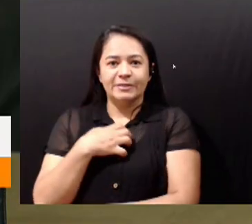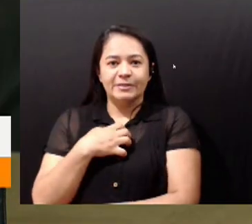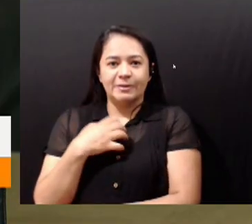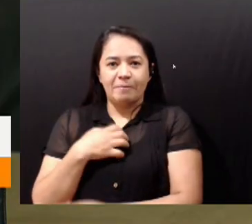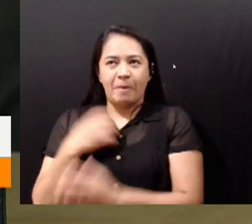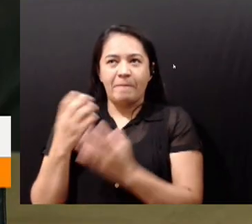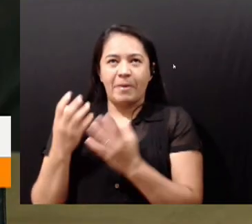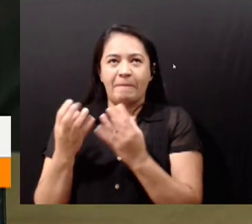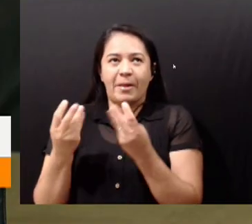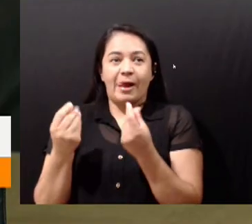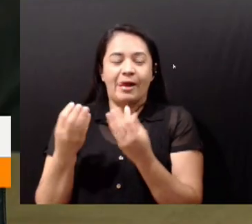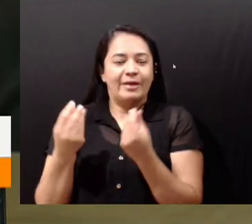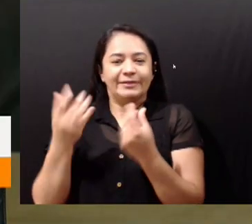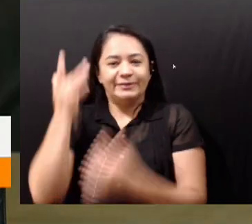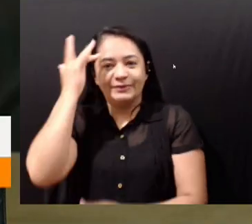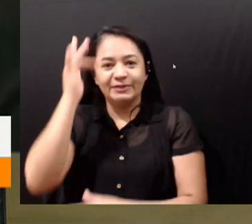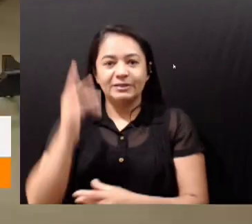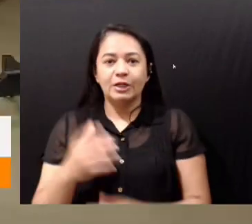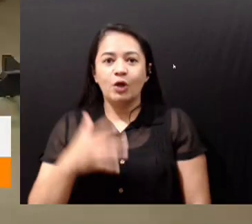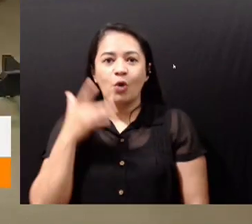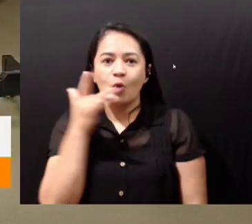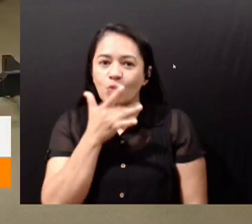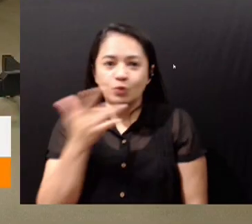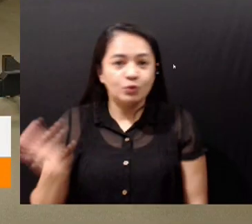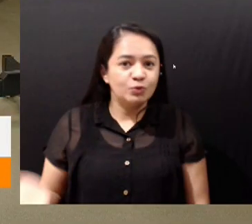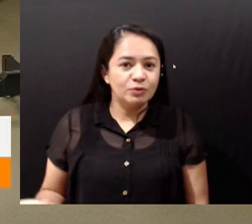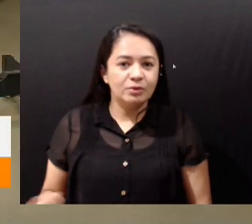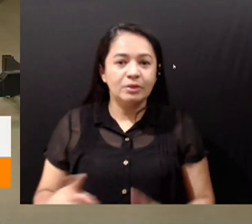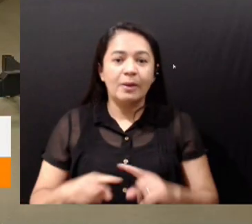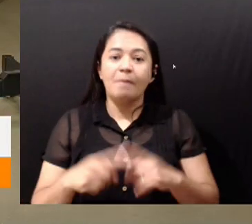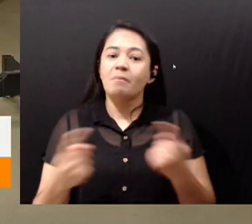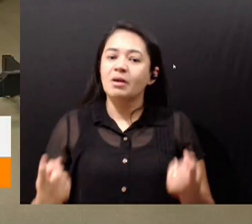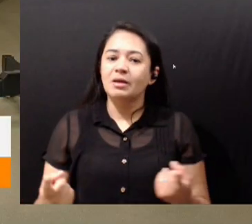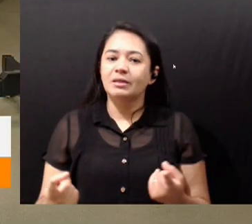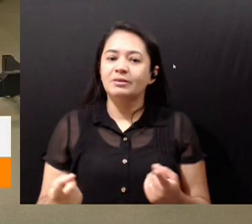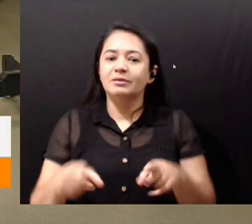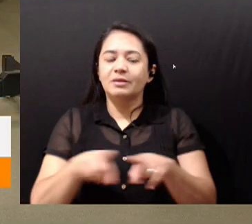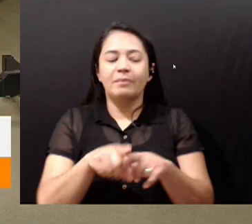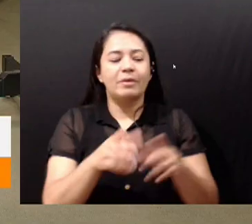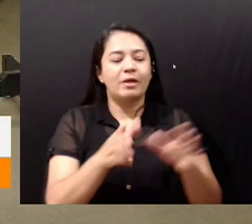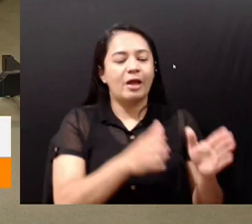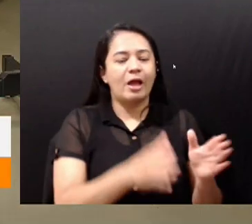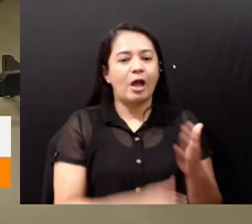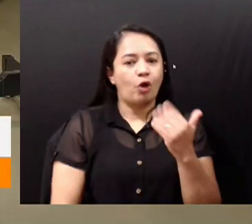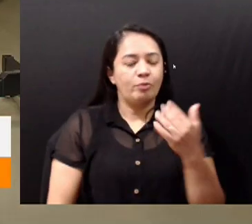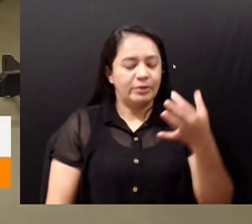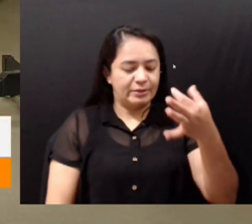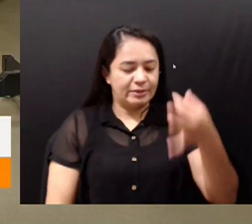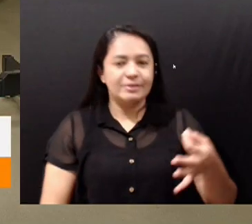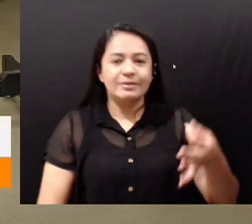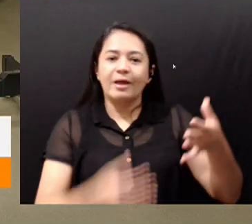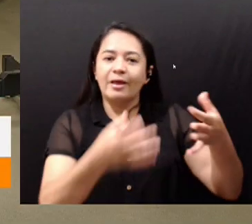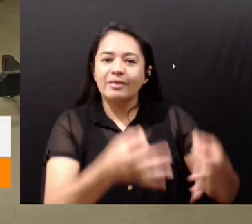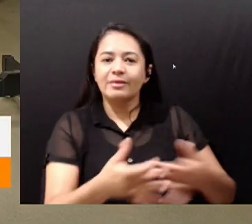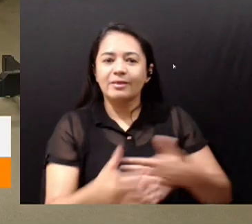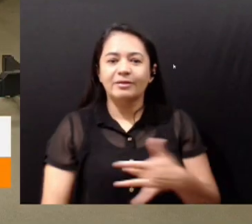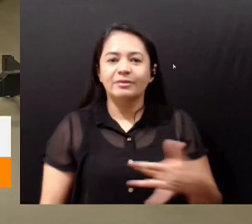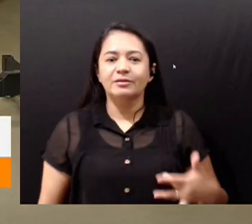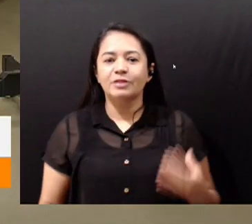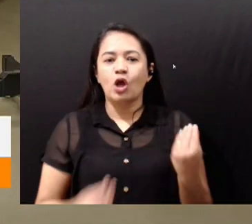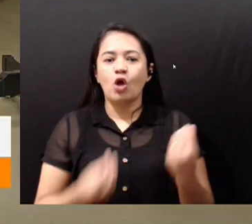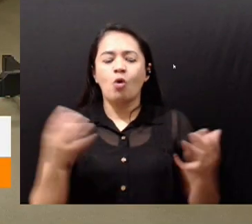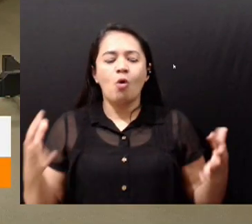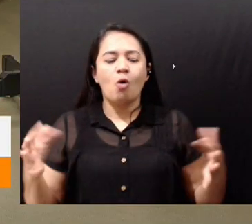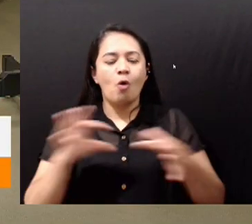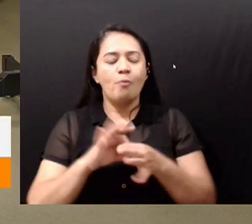é isso, que é tão bom comer, mas a alimentação balanceada, a alimentação saudável. Vamos aliar os dois, doutora, vamos equilibrar, vai